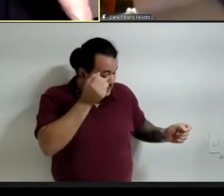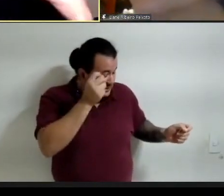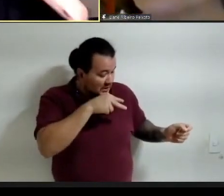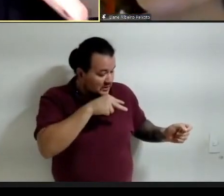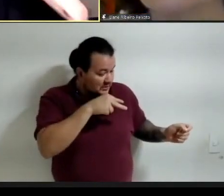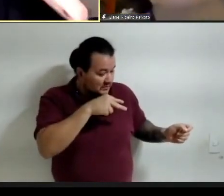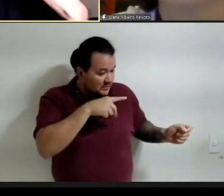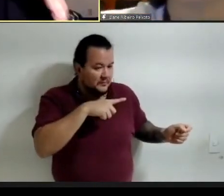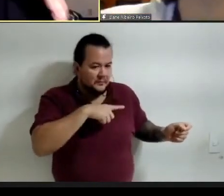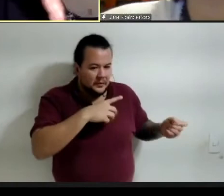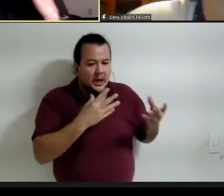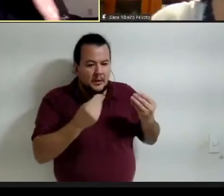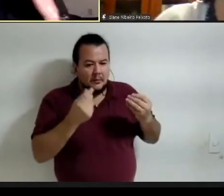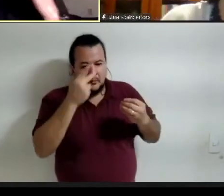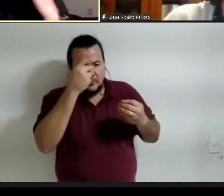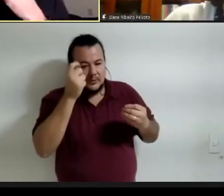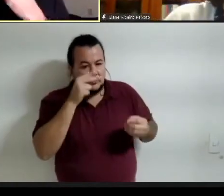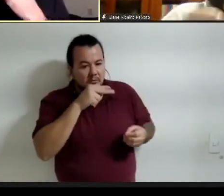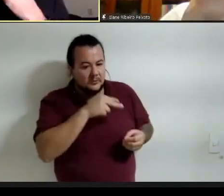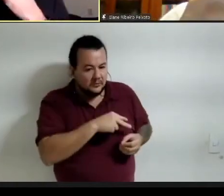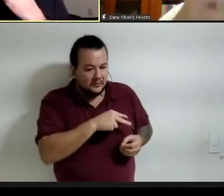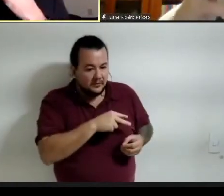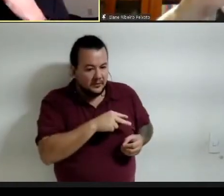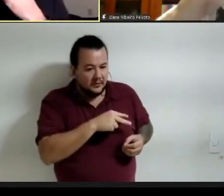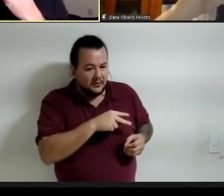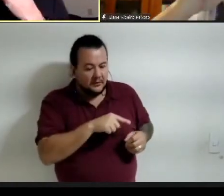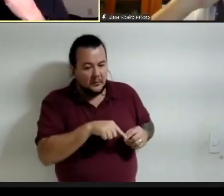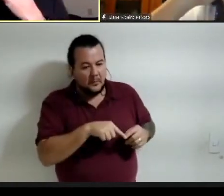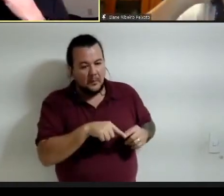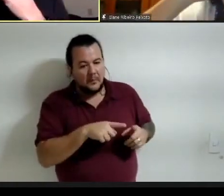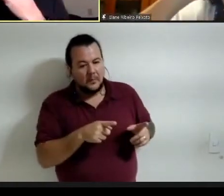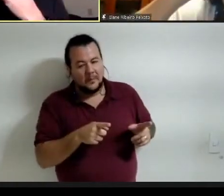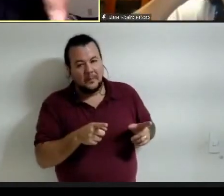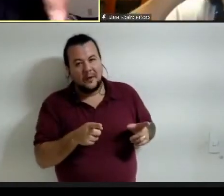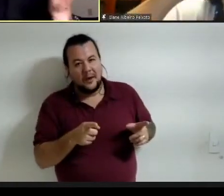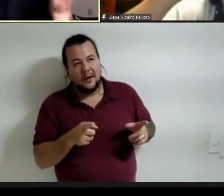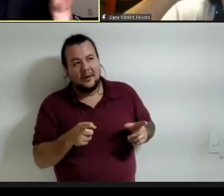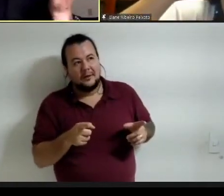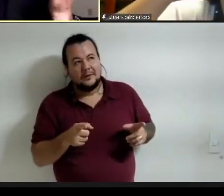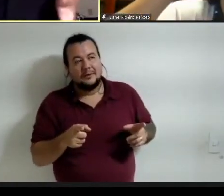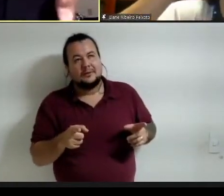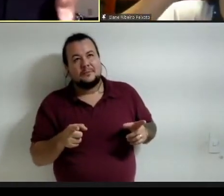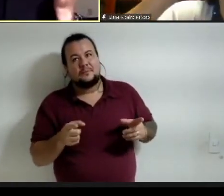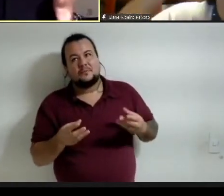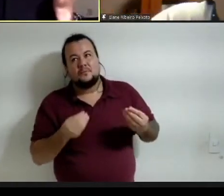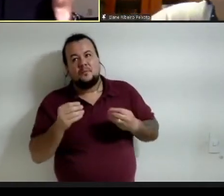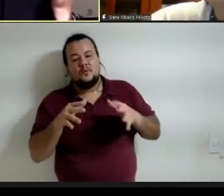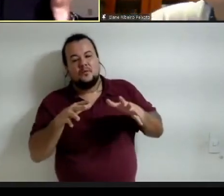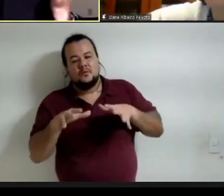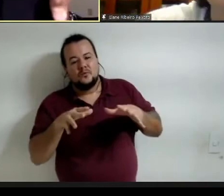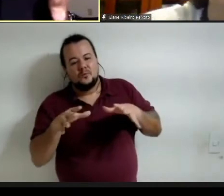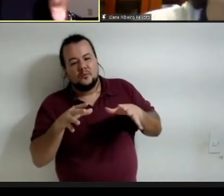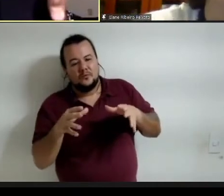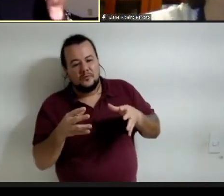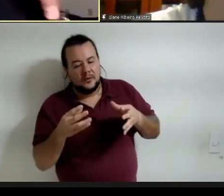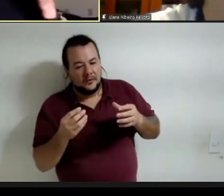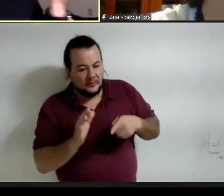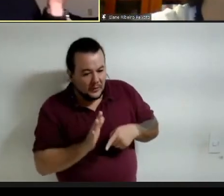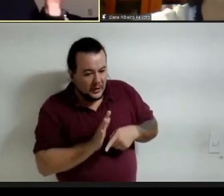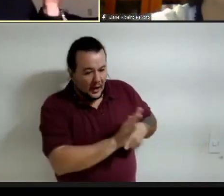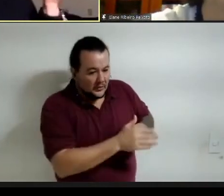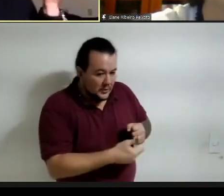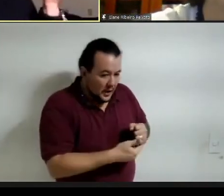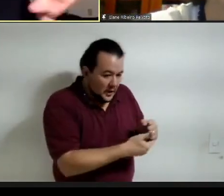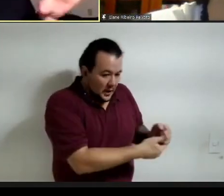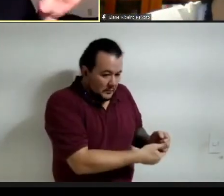gente nesse movimento de voltar a dar voz para grupos que não tinham voz, né? Até